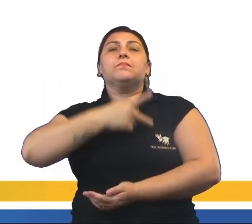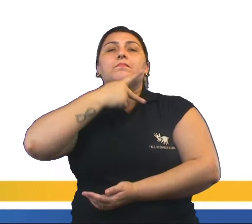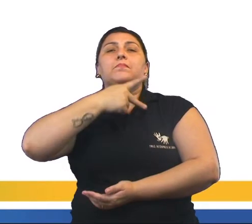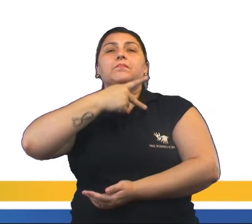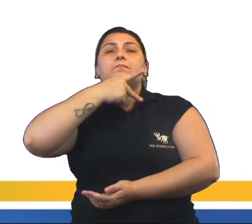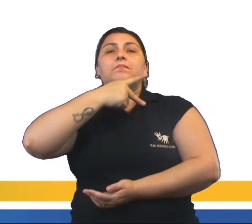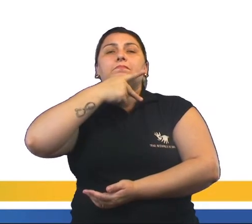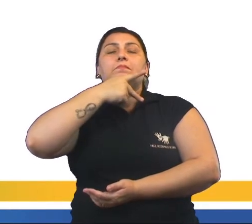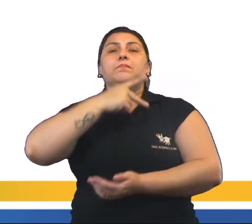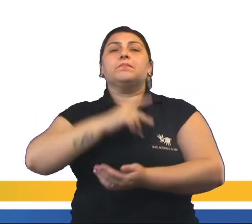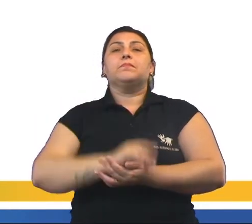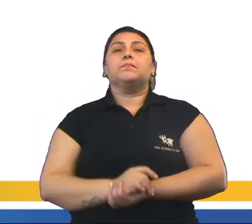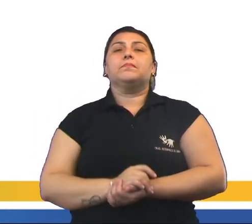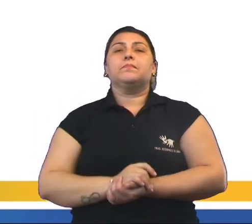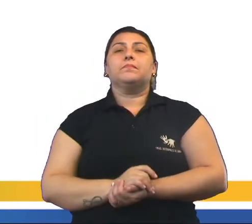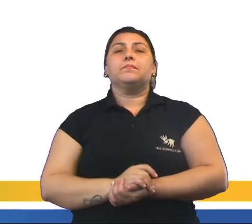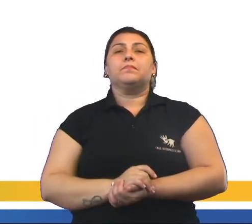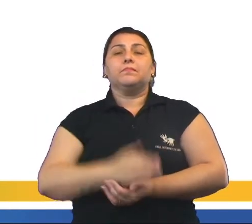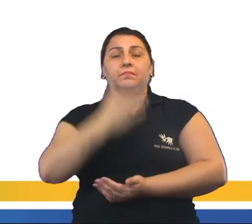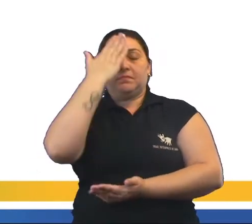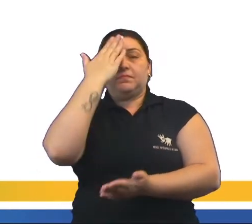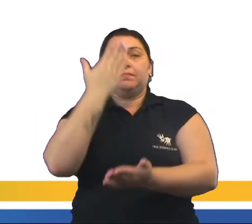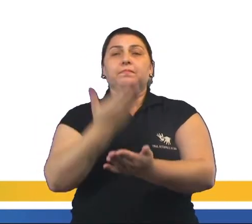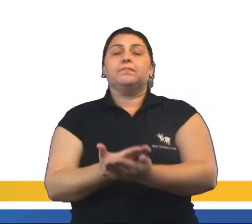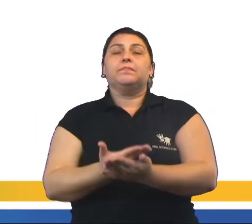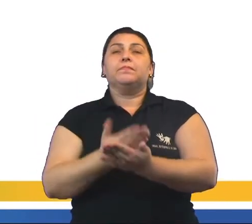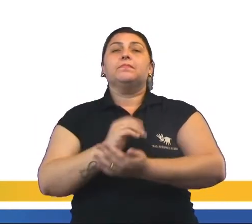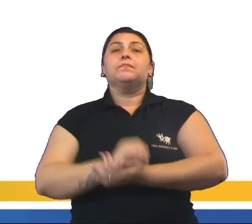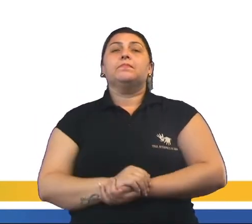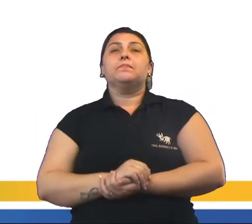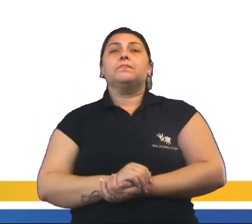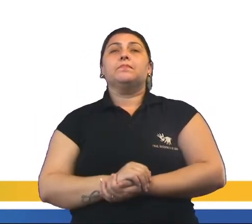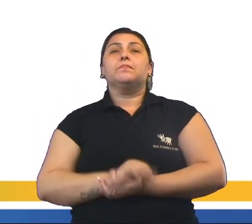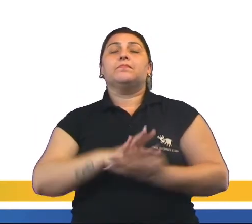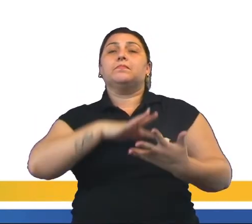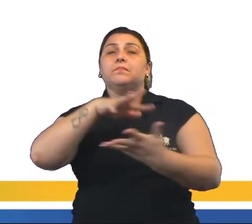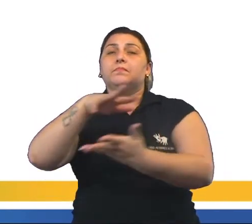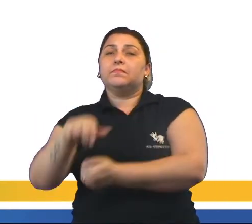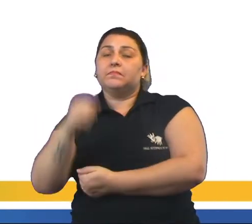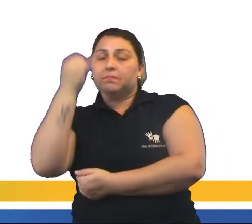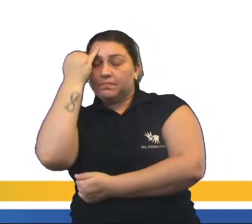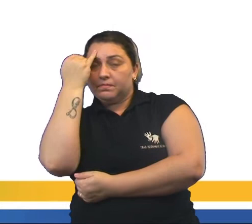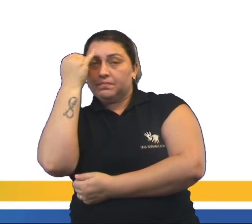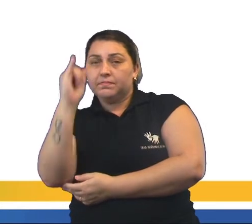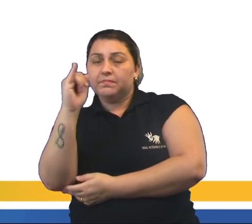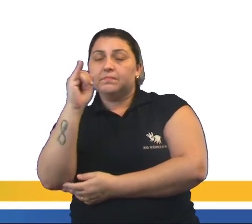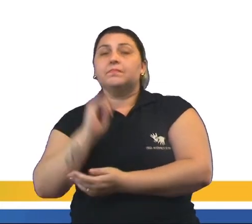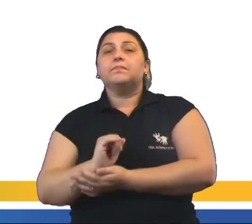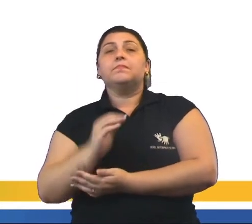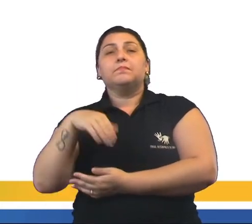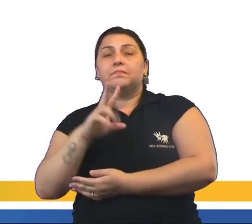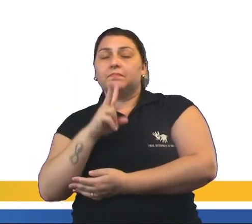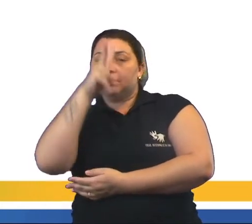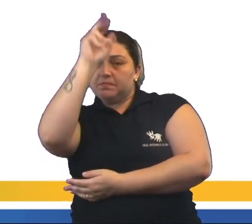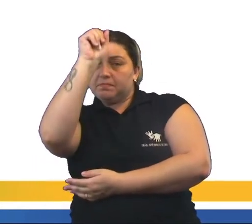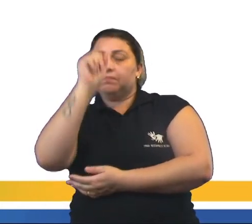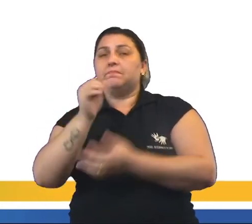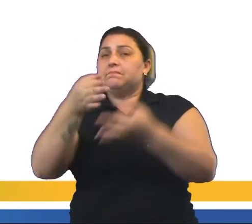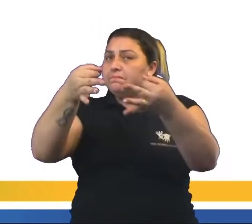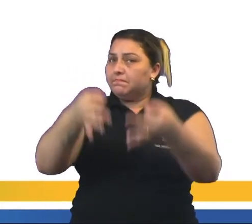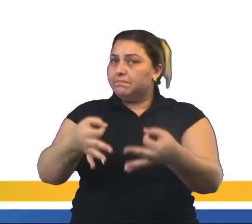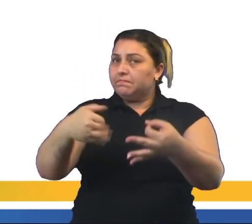Platão, né, ele acreditava que o mundo das ideias era mais forte, era mais